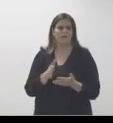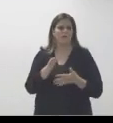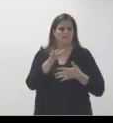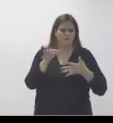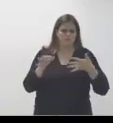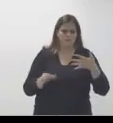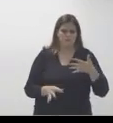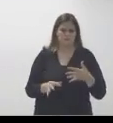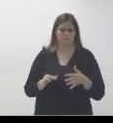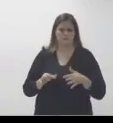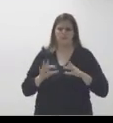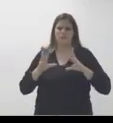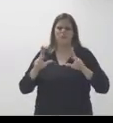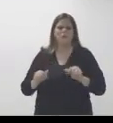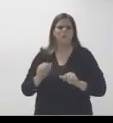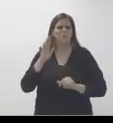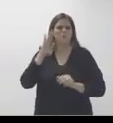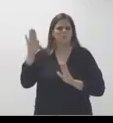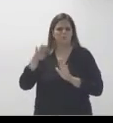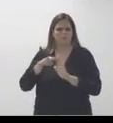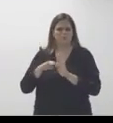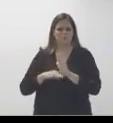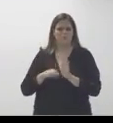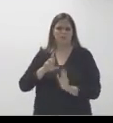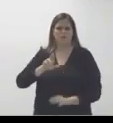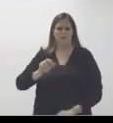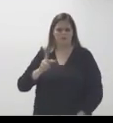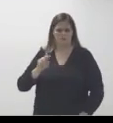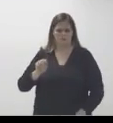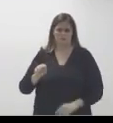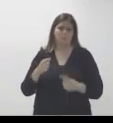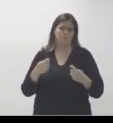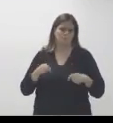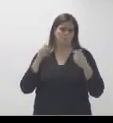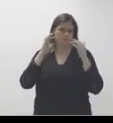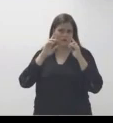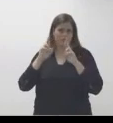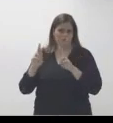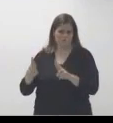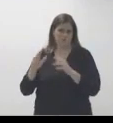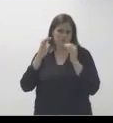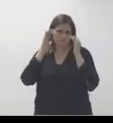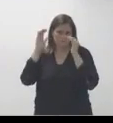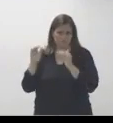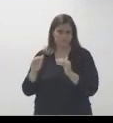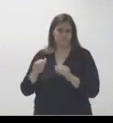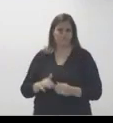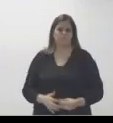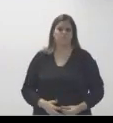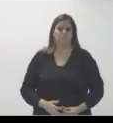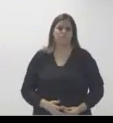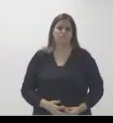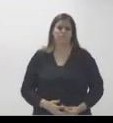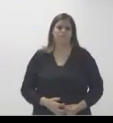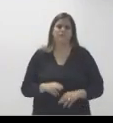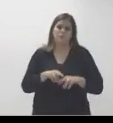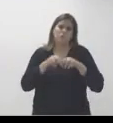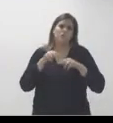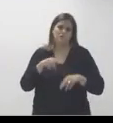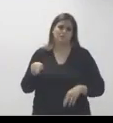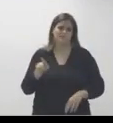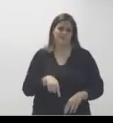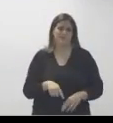todos os princípios que orientam a rápidos então essa foi a a a razão da suspensão da resolução do conad